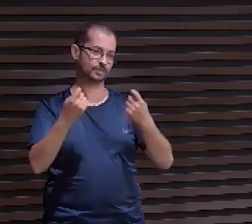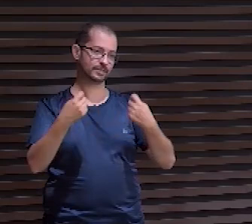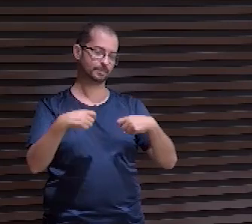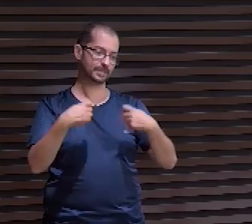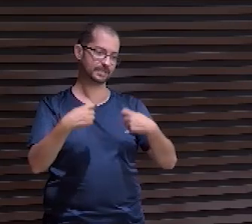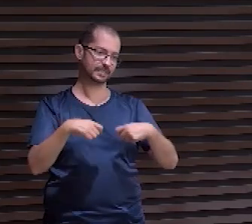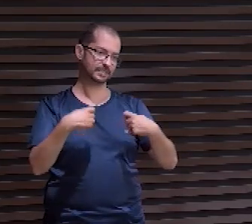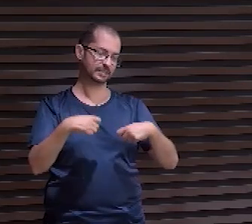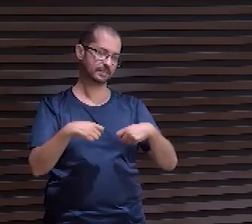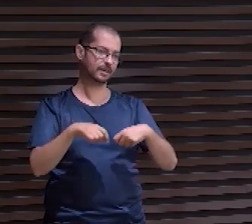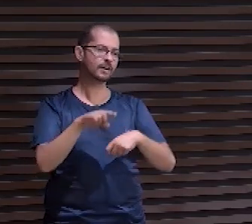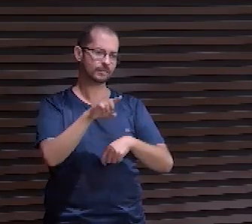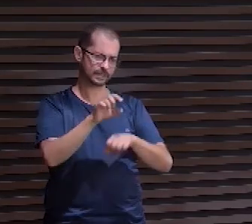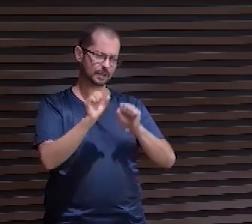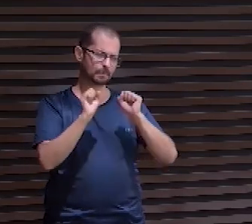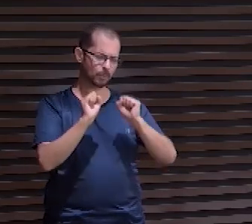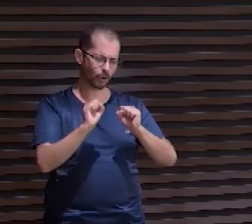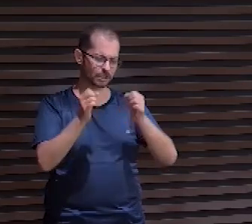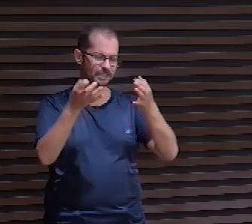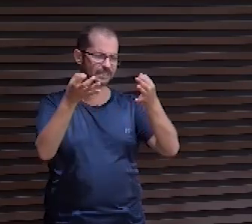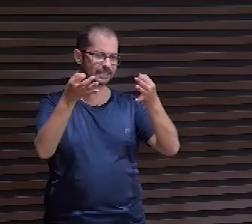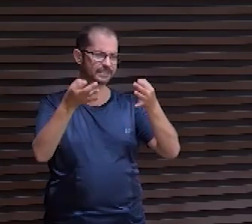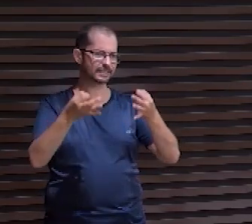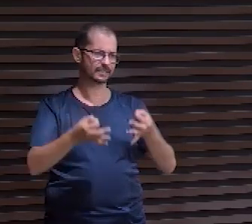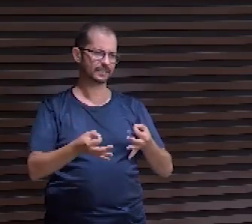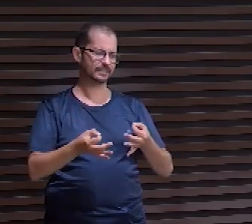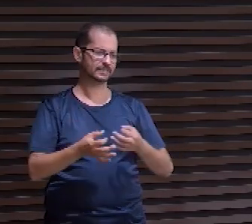Você pode ter certeza